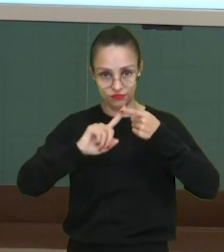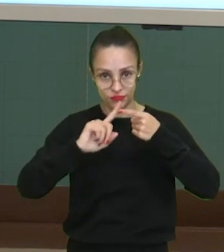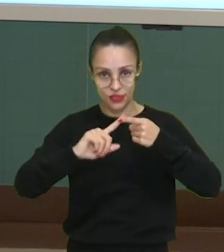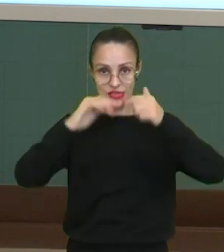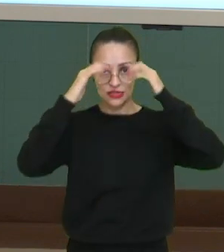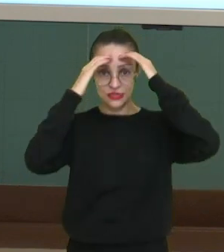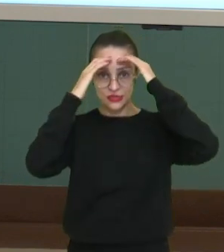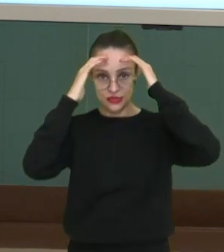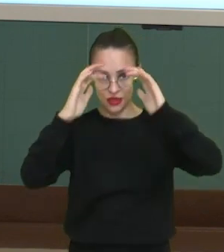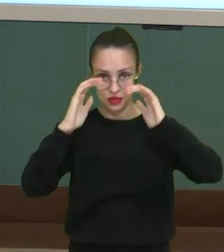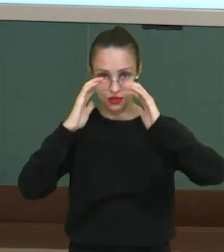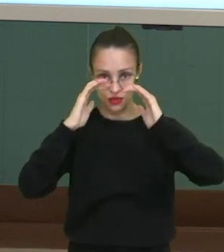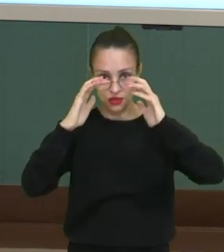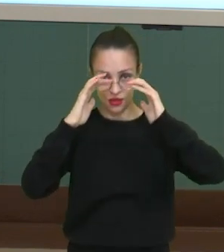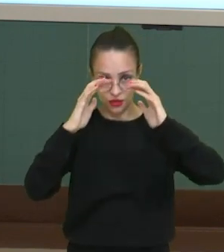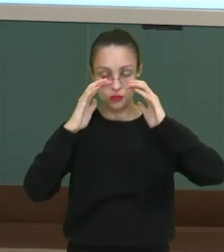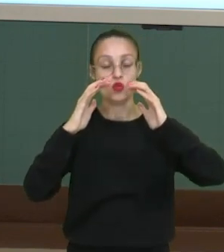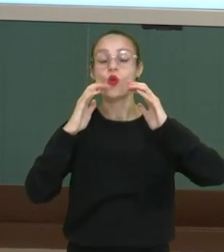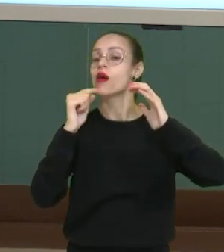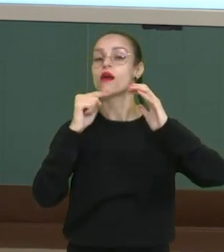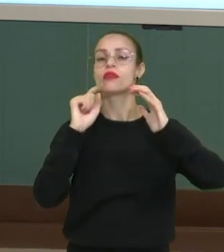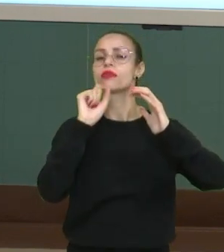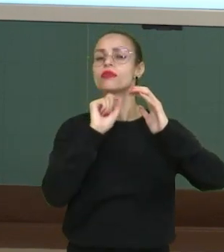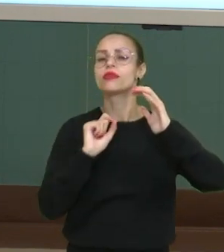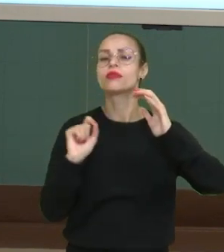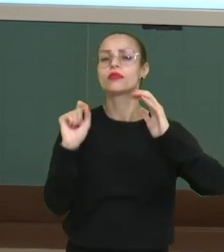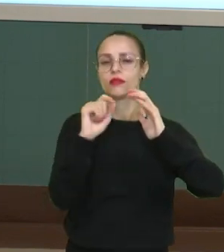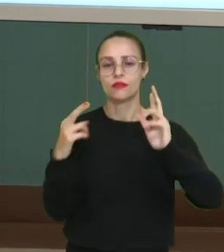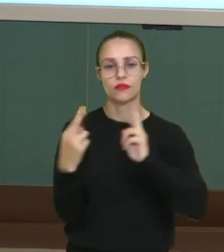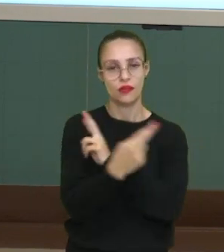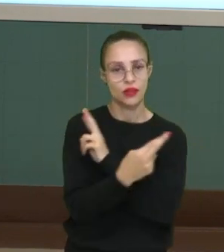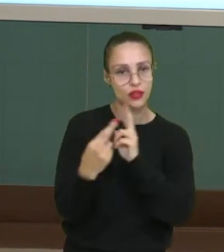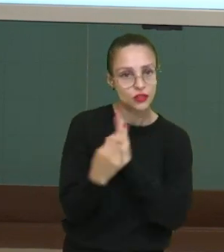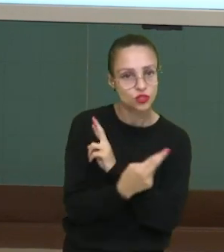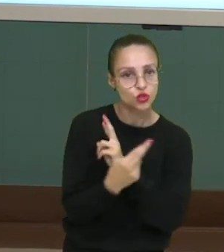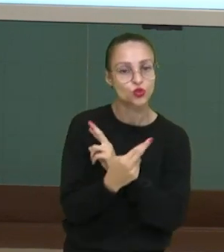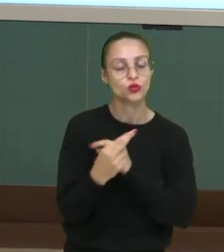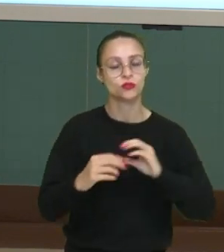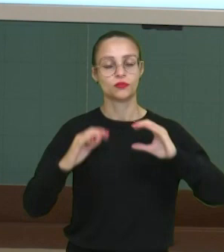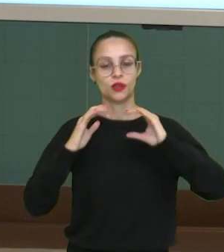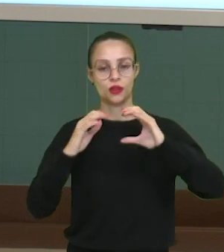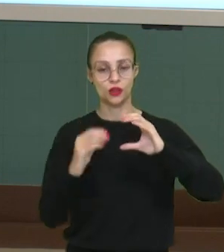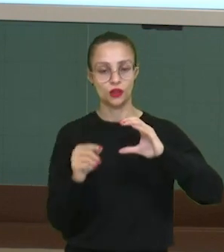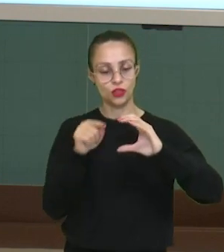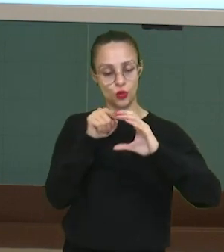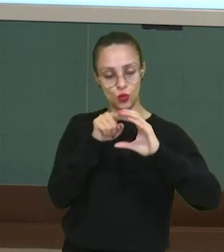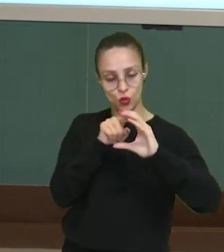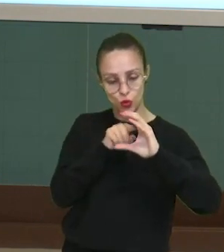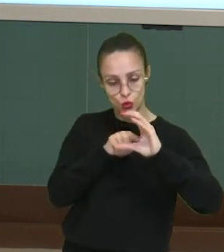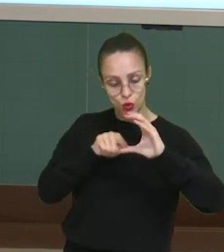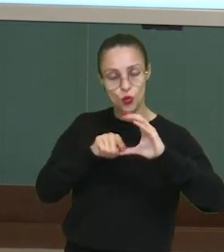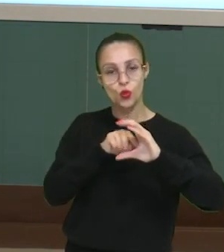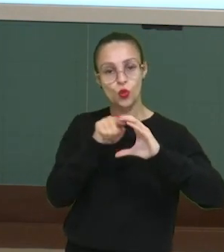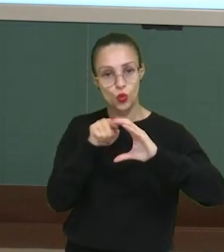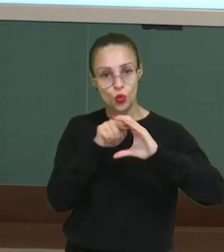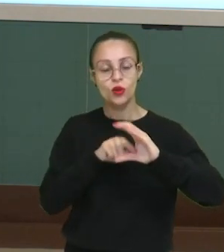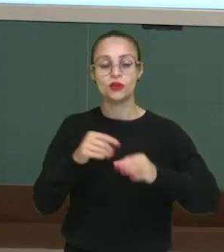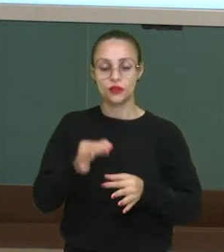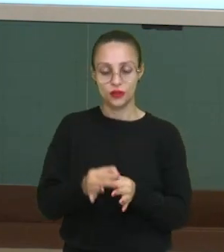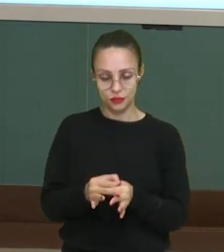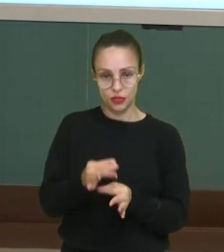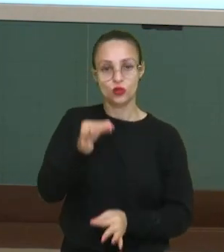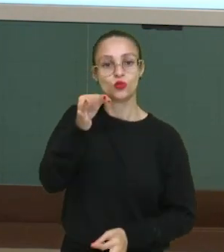que vai estar contendo, vai estar relacionado com ele o encéfalo, a medula espinal